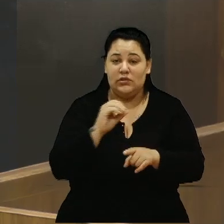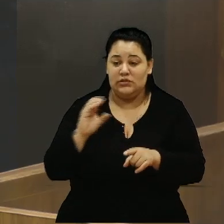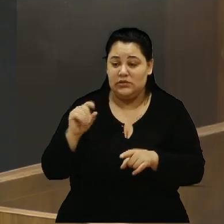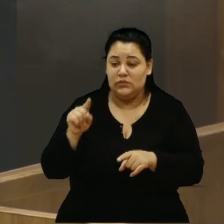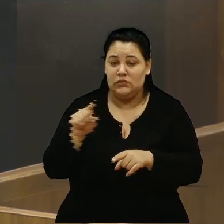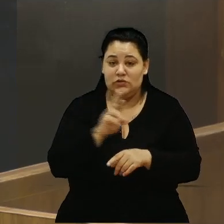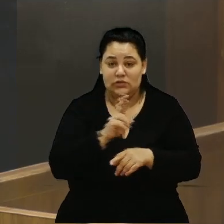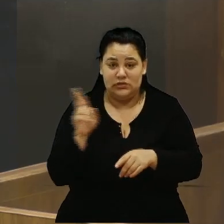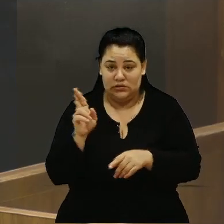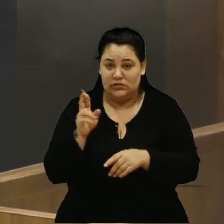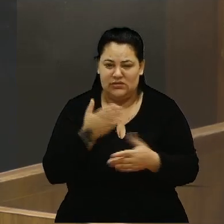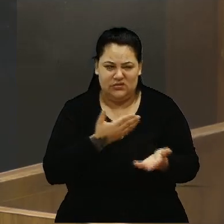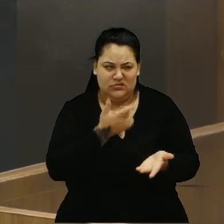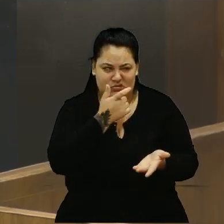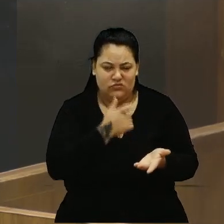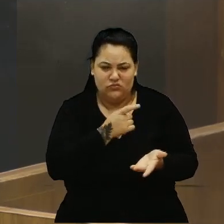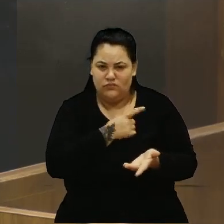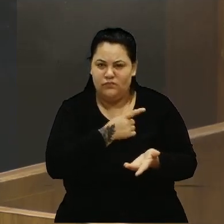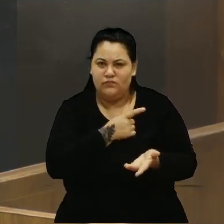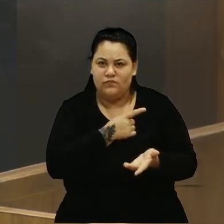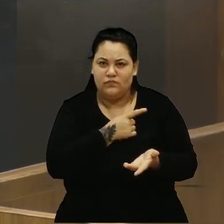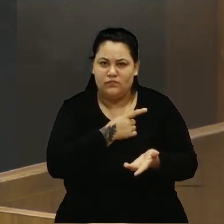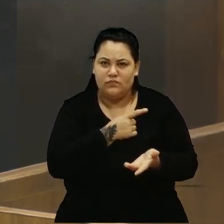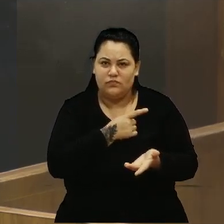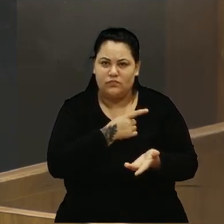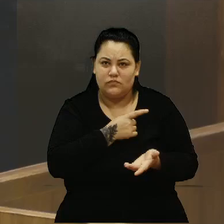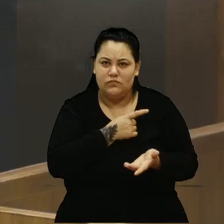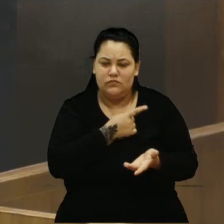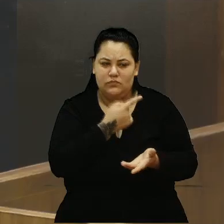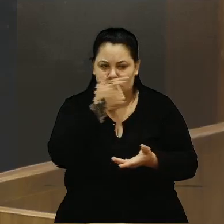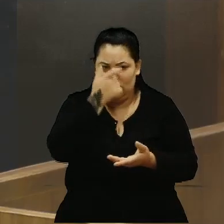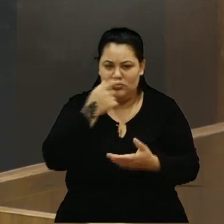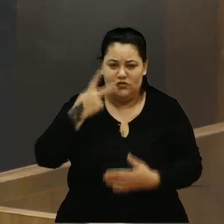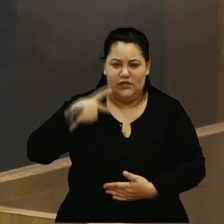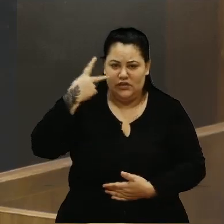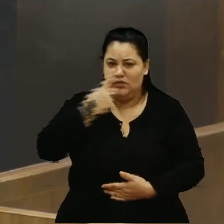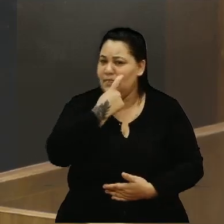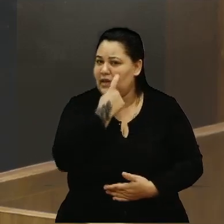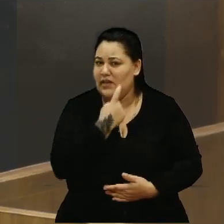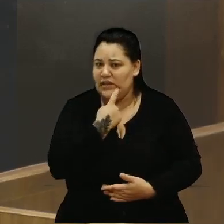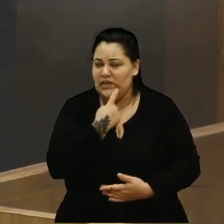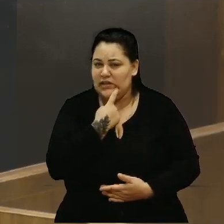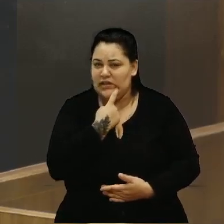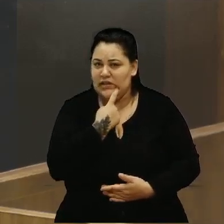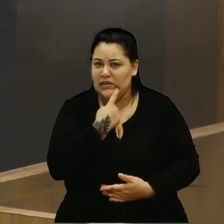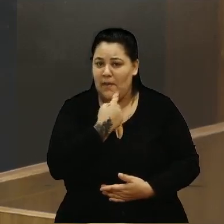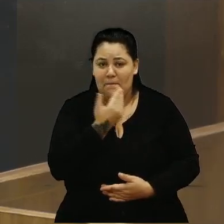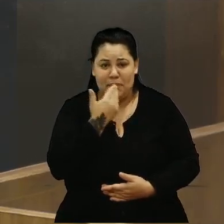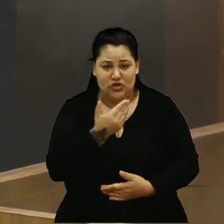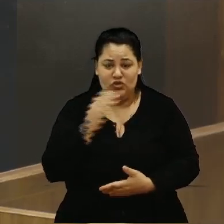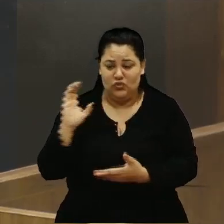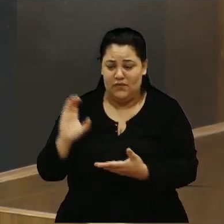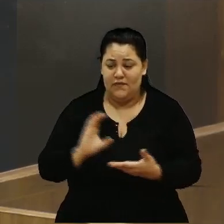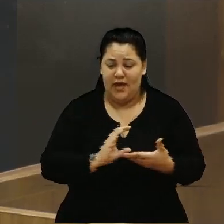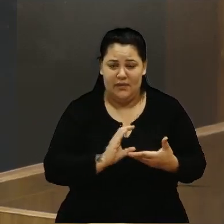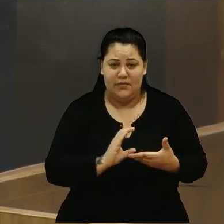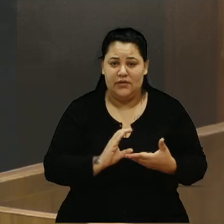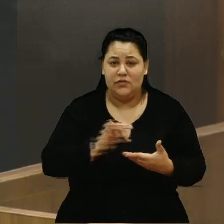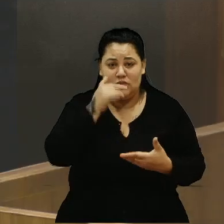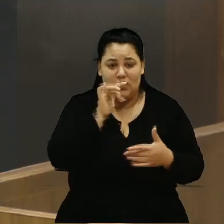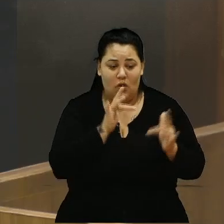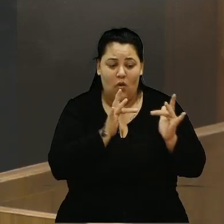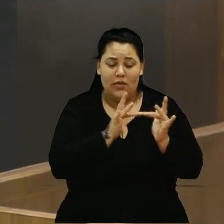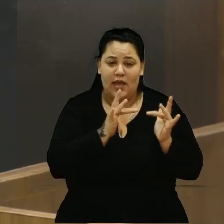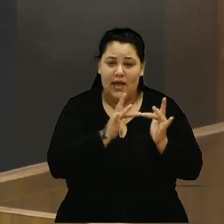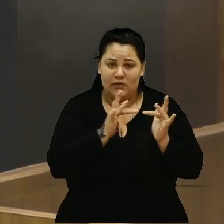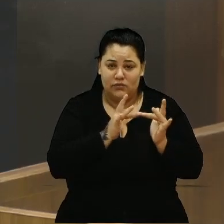né, que acho que, se não salvo engano, foi o vereador Petrini que negociou, interagiu com ela e conseguiu